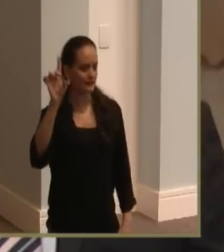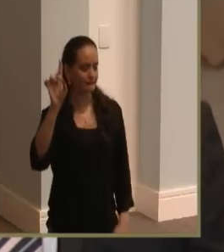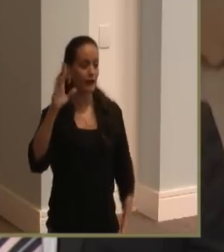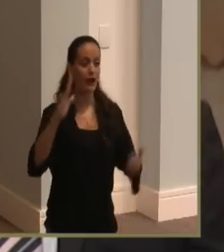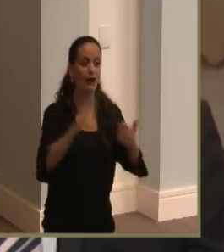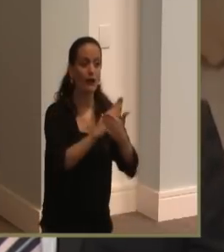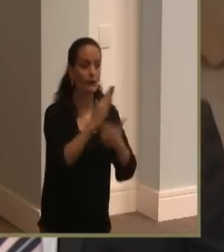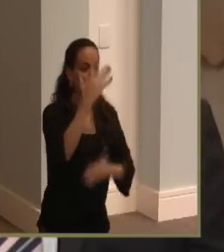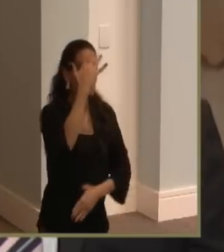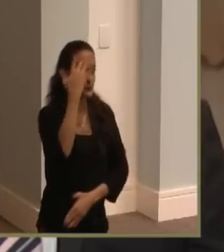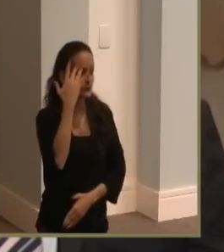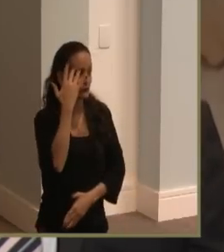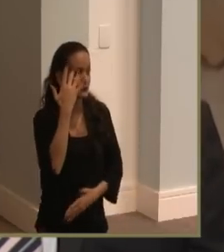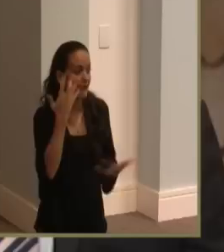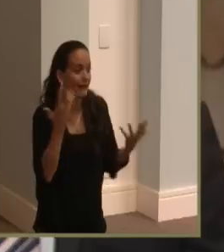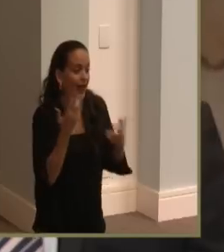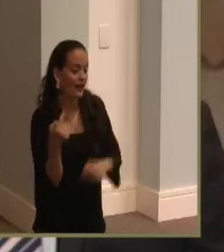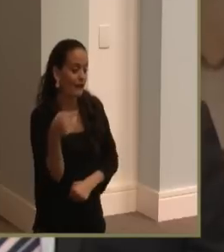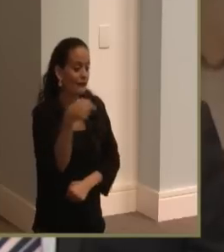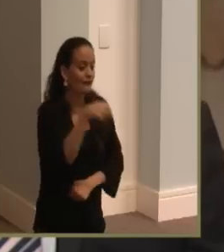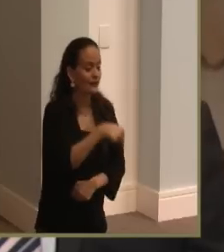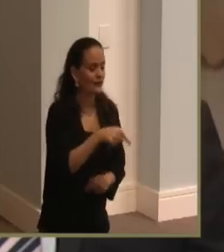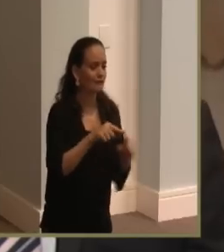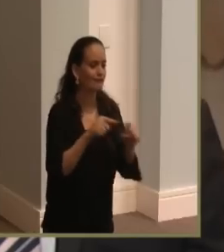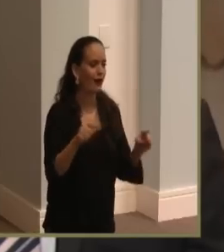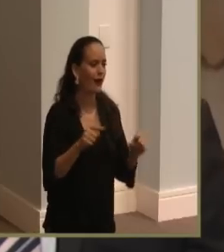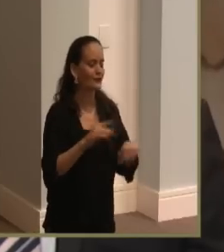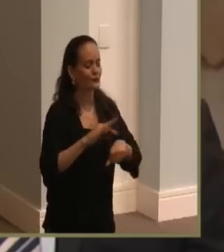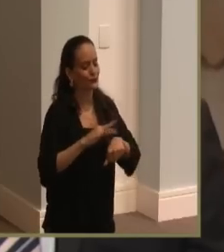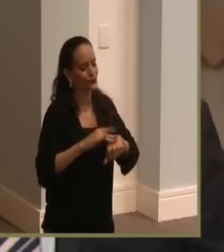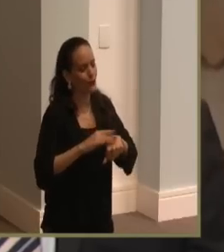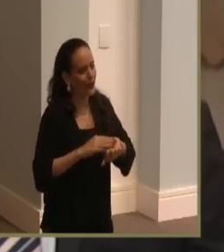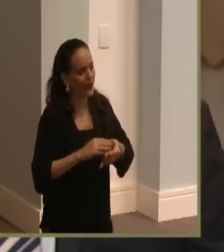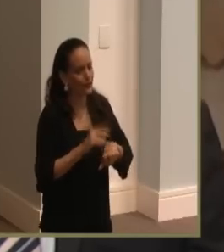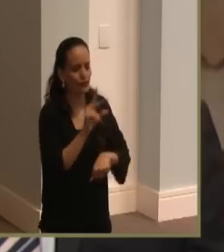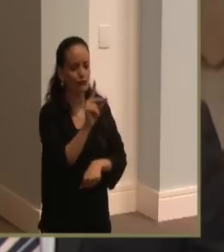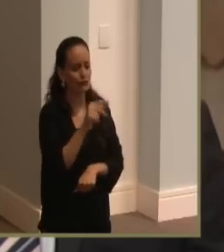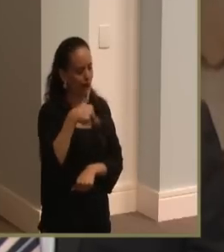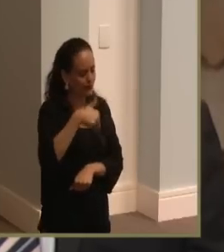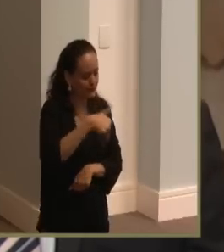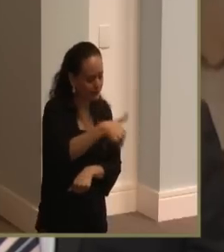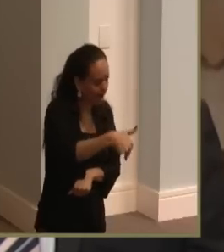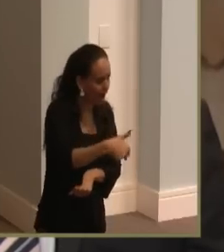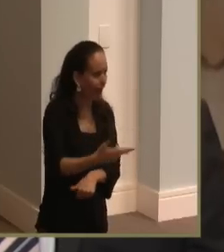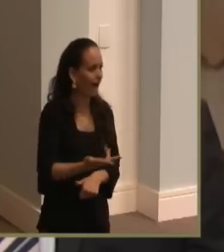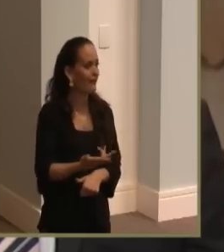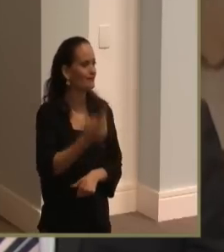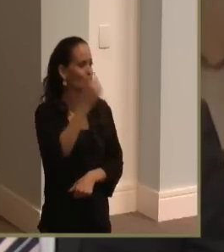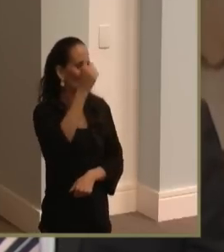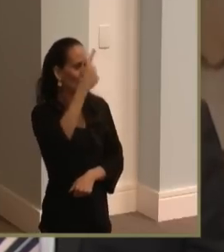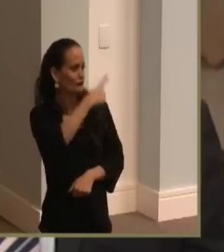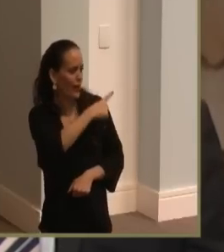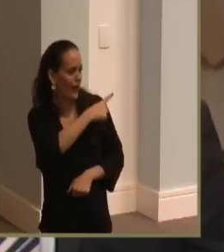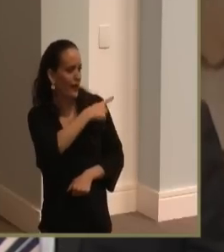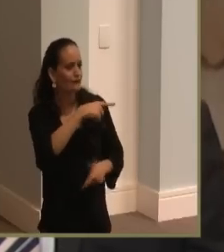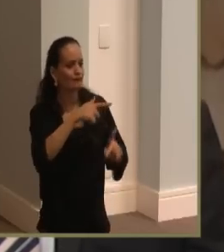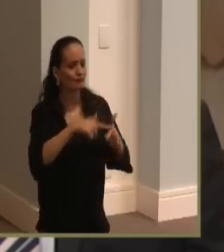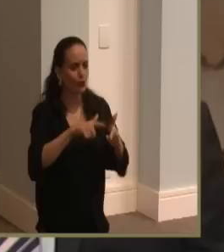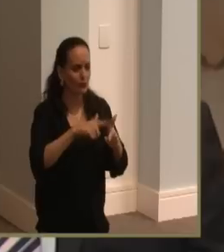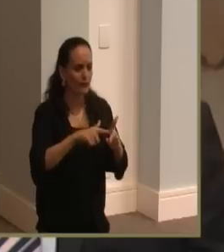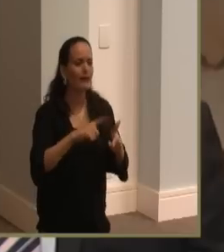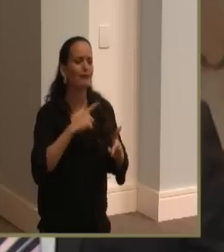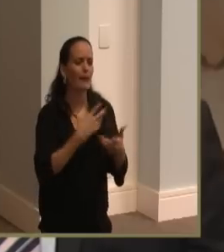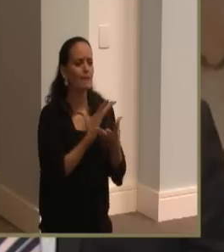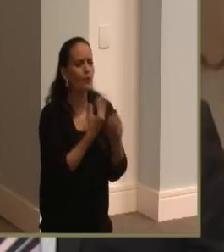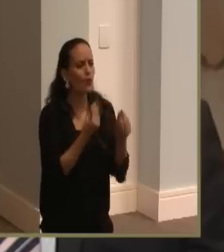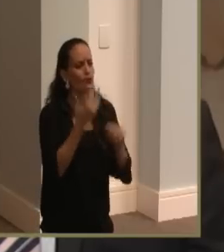aqui, mas estão doentes, estão impedidos de andar, de se locomover. Temos uma lista de doentes e enfermos